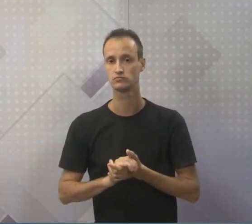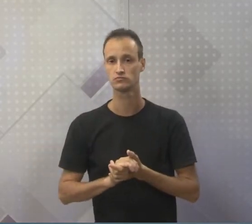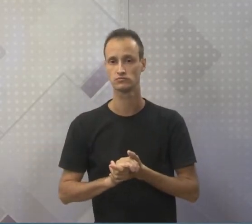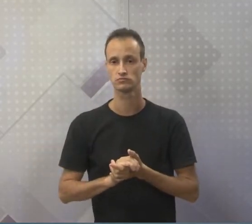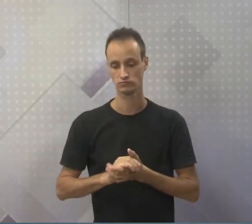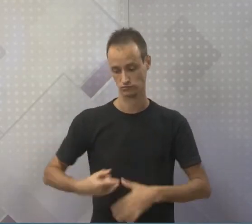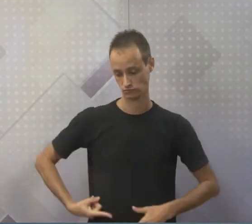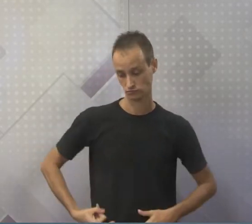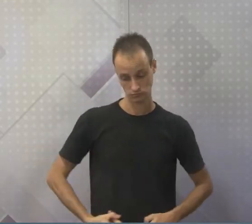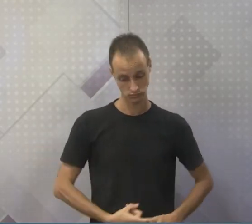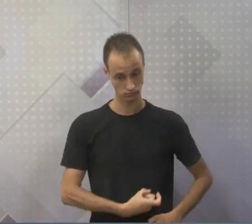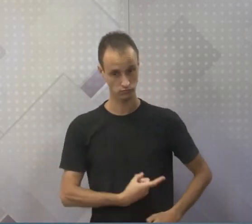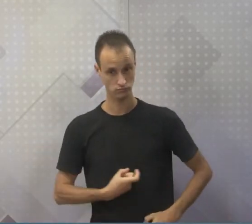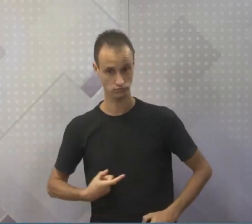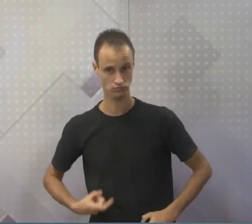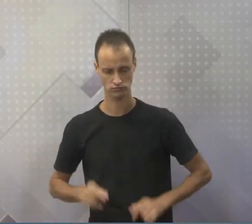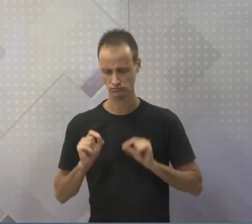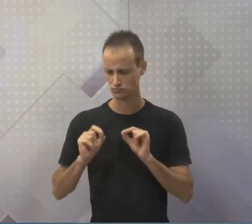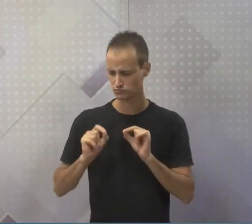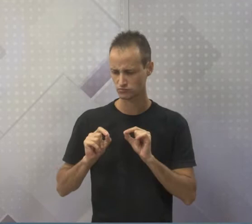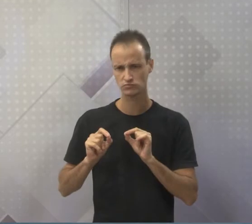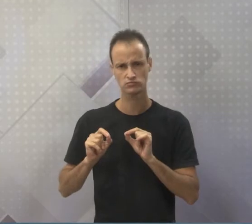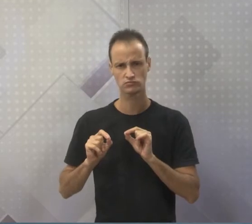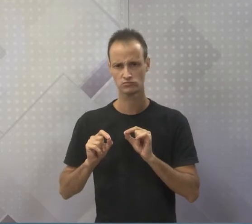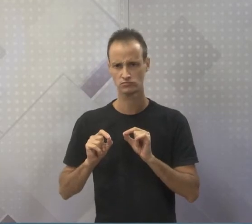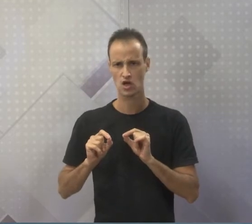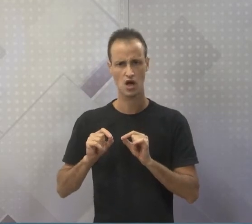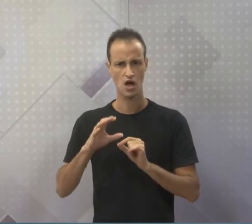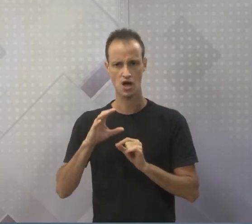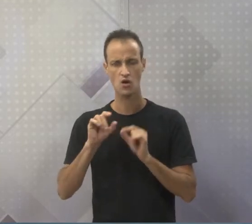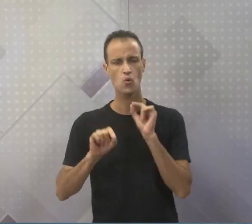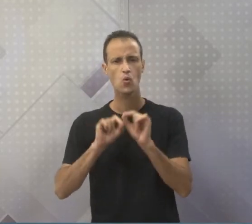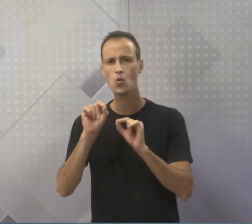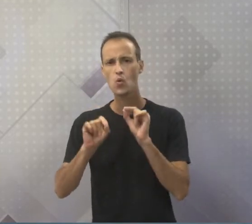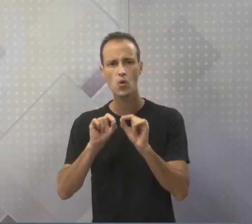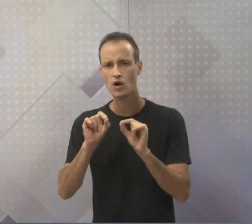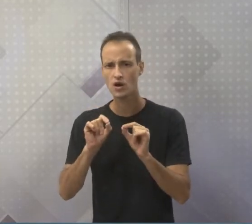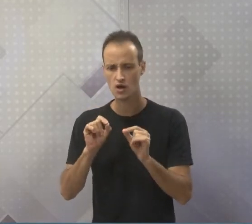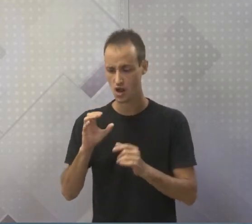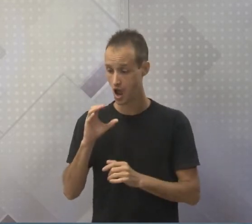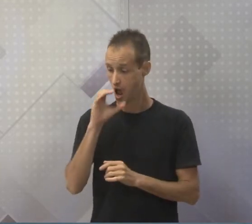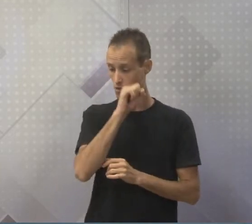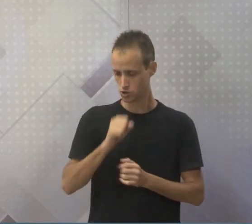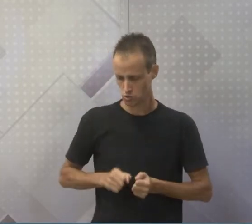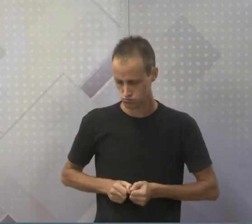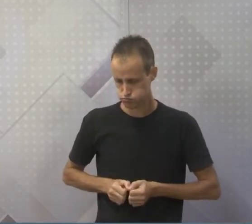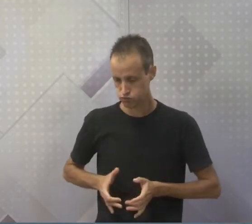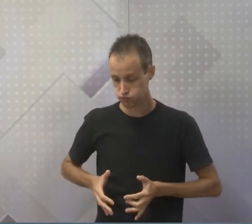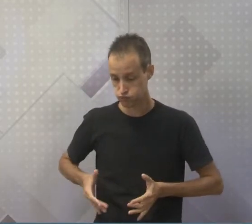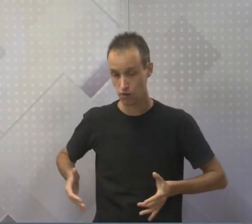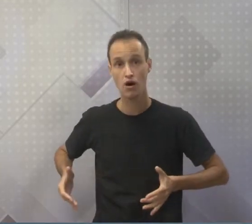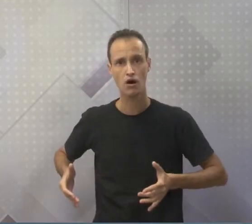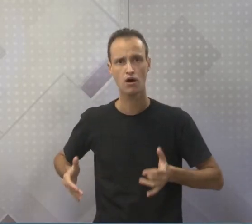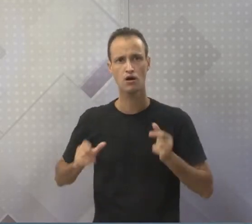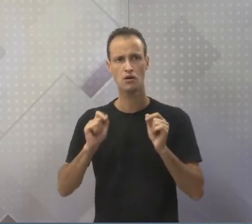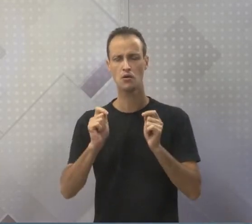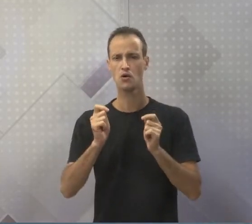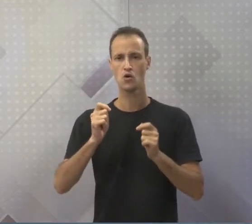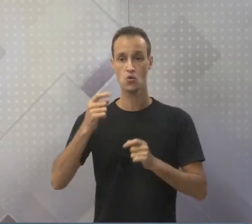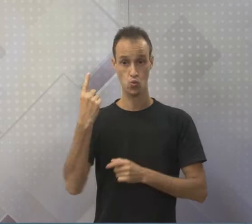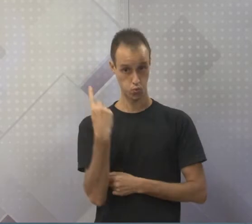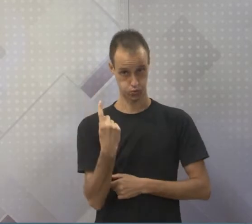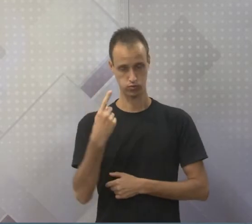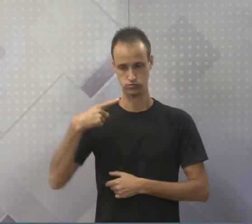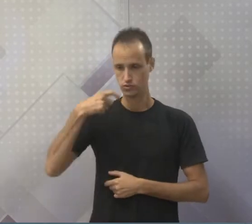A lombriga é um verme que se reproduz muito, mas muito rapidamente. Uma lombriga pode colocar